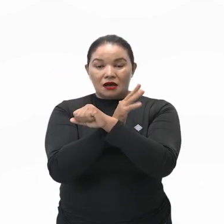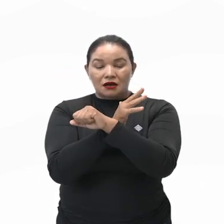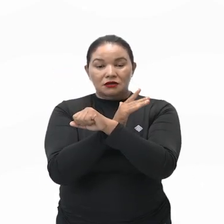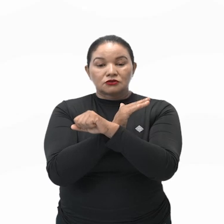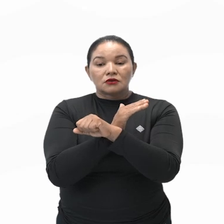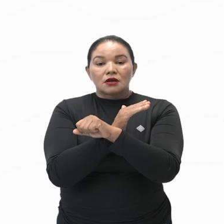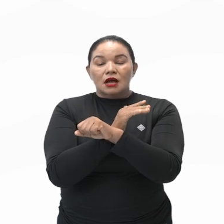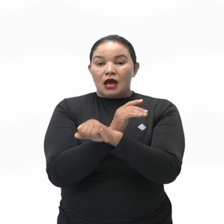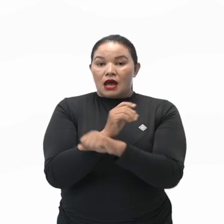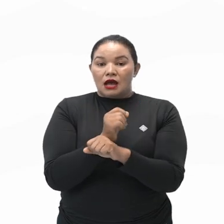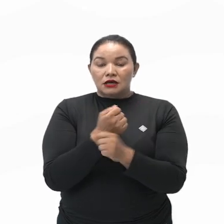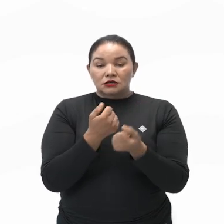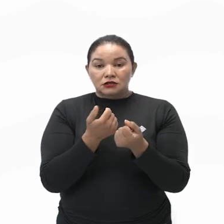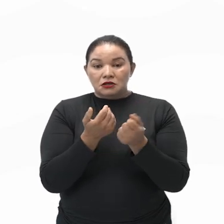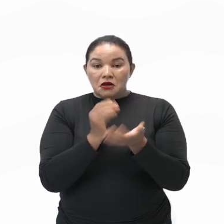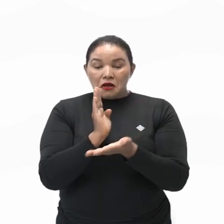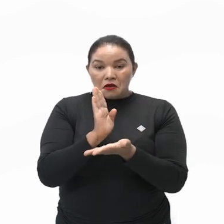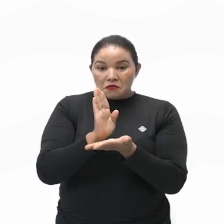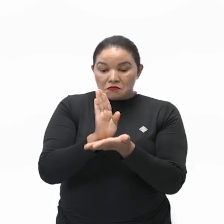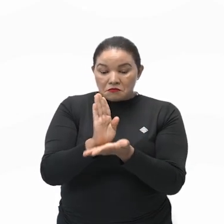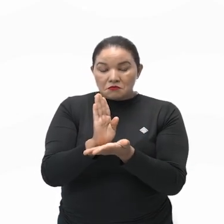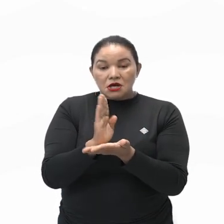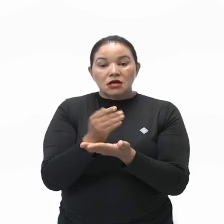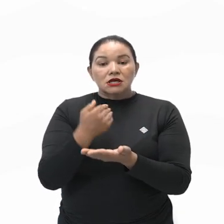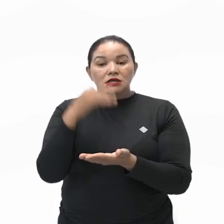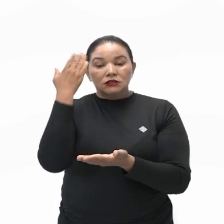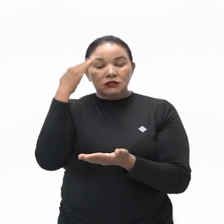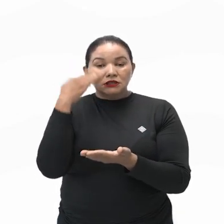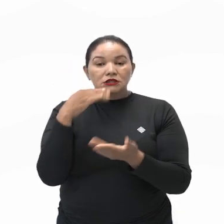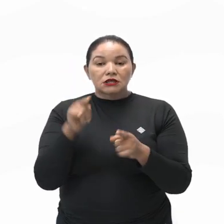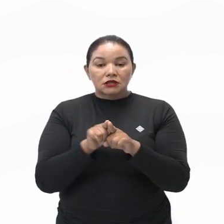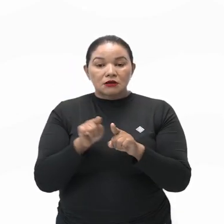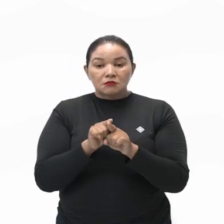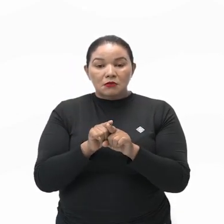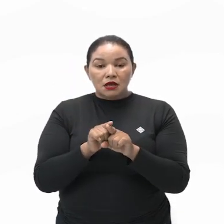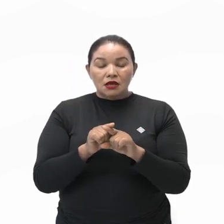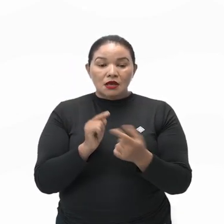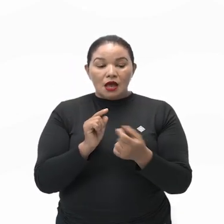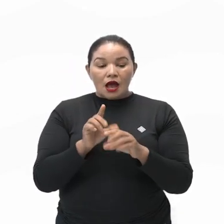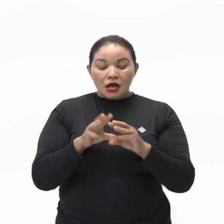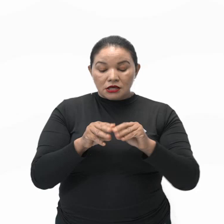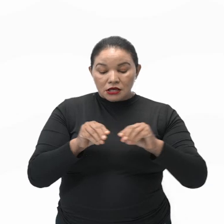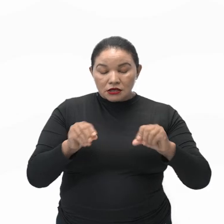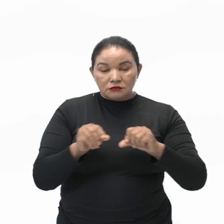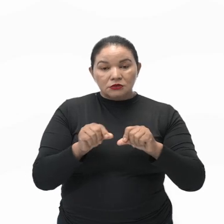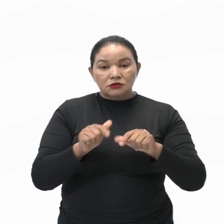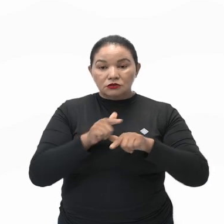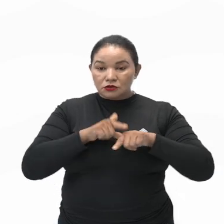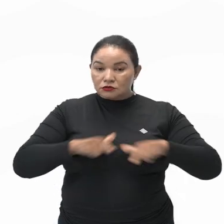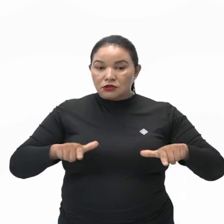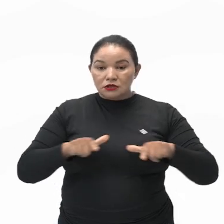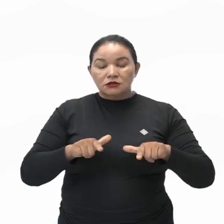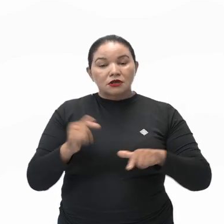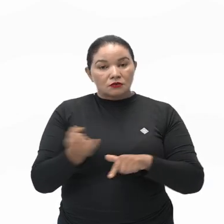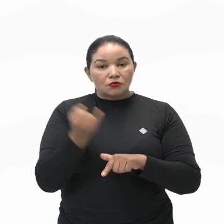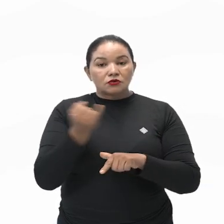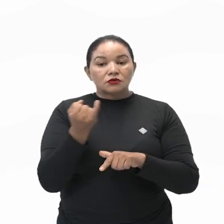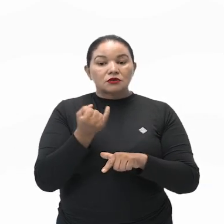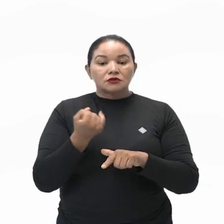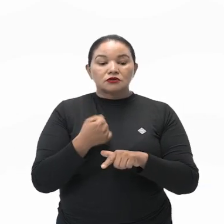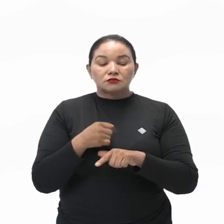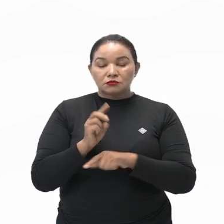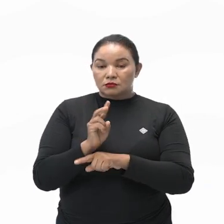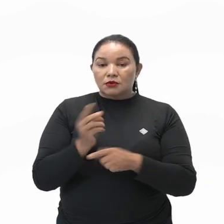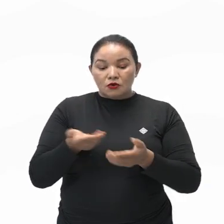de colocar a base, de entender que eu consigo neutralizar o ácido, já é importante para tratar desse composto químico. Da mesma